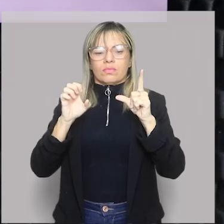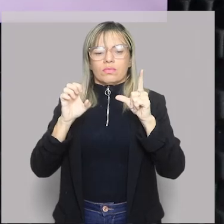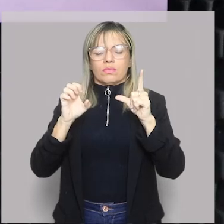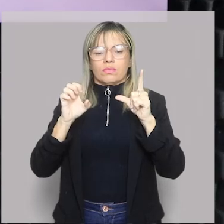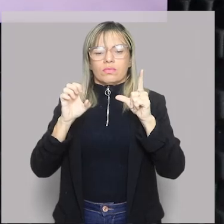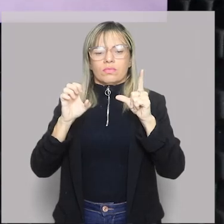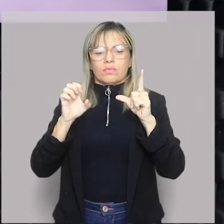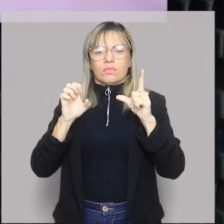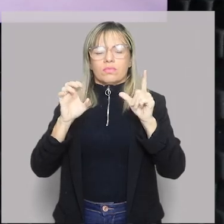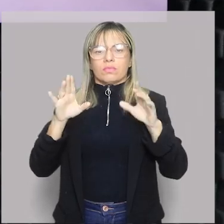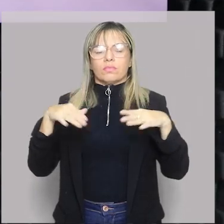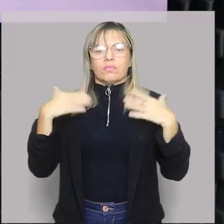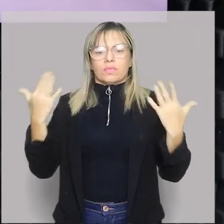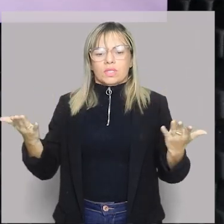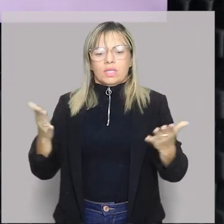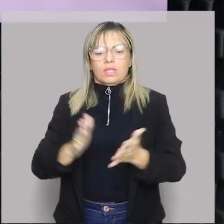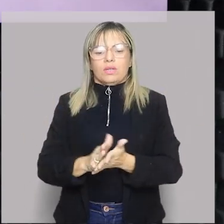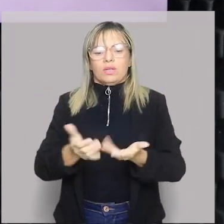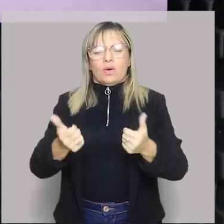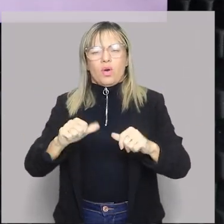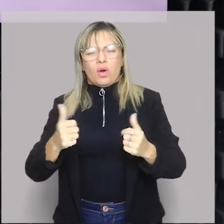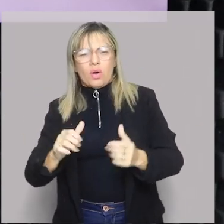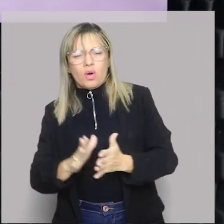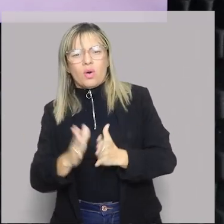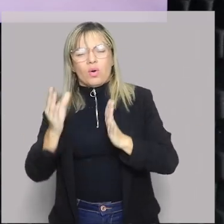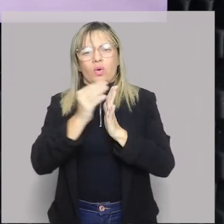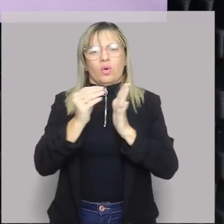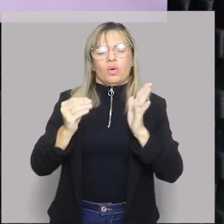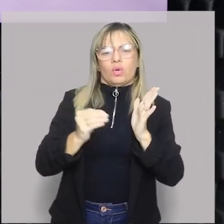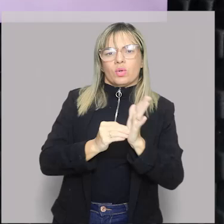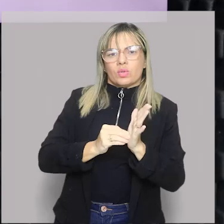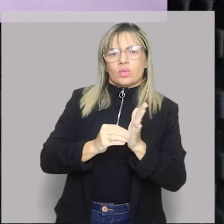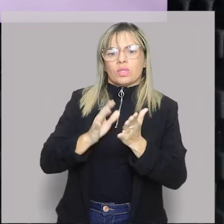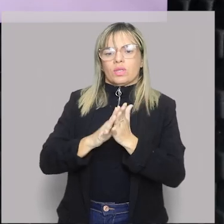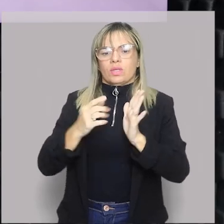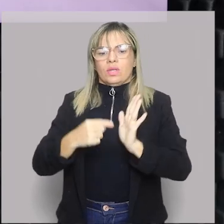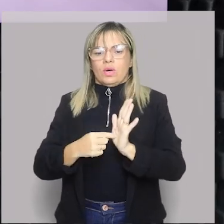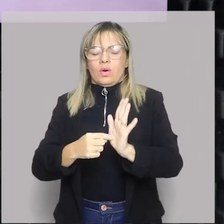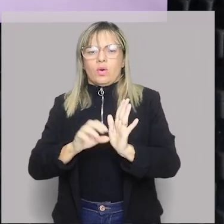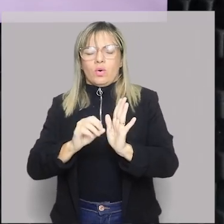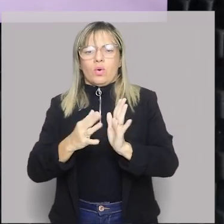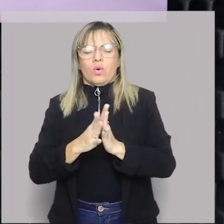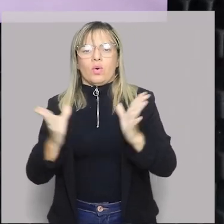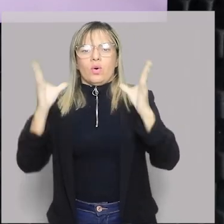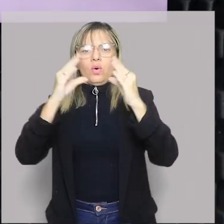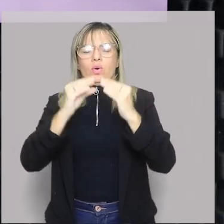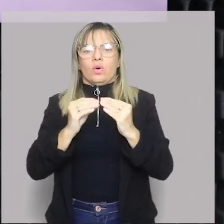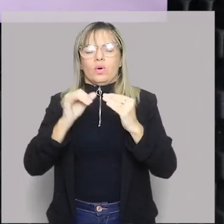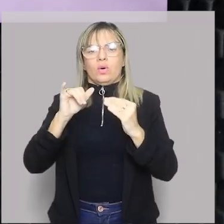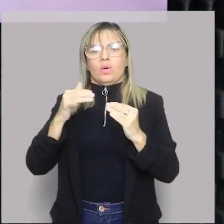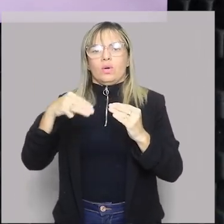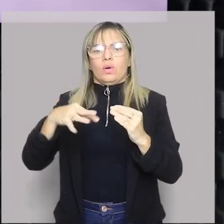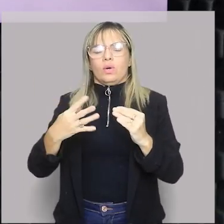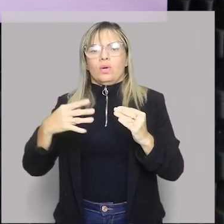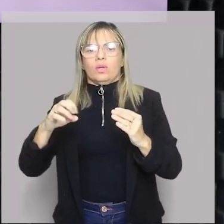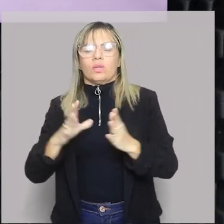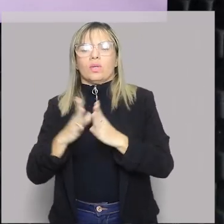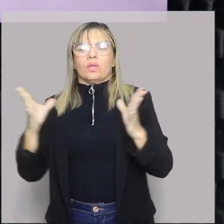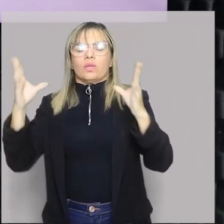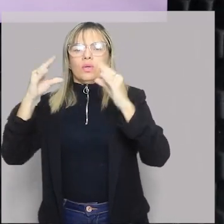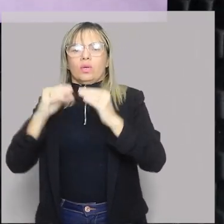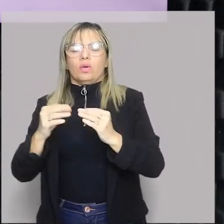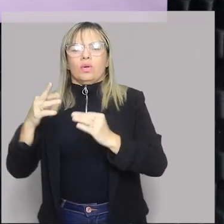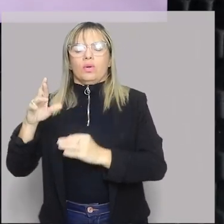da obra. Ele avalia o conteúdo da obra ou ele só sintetiza o conteúdo da obra, ele faz um